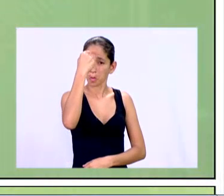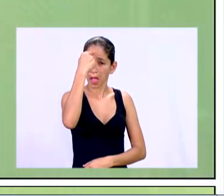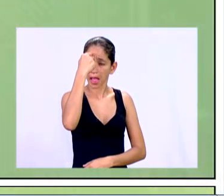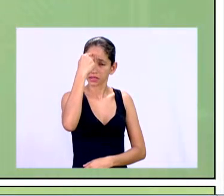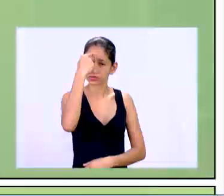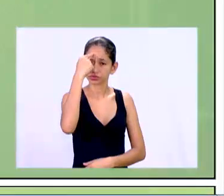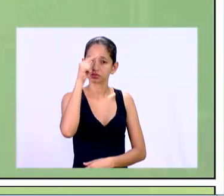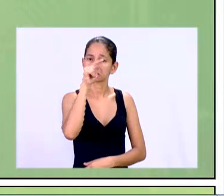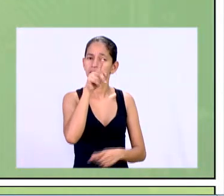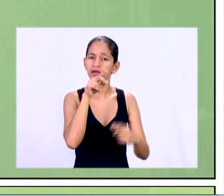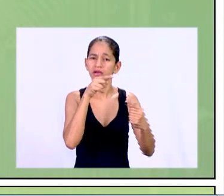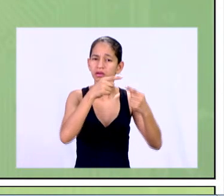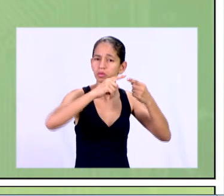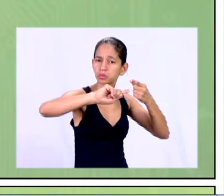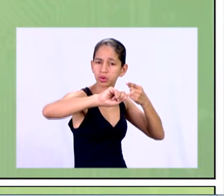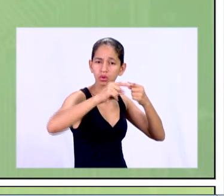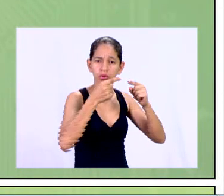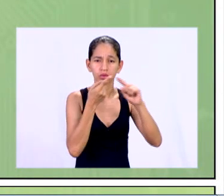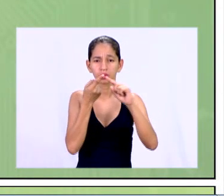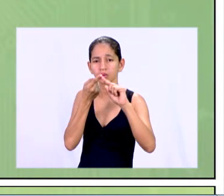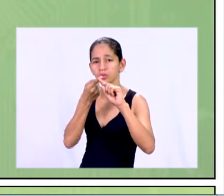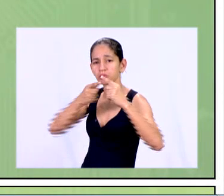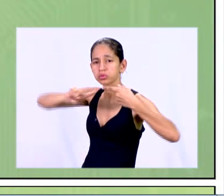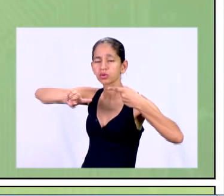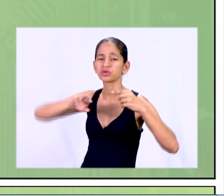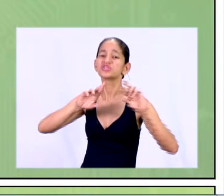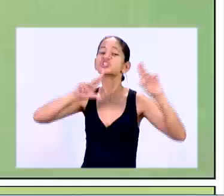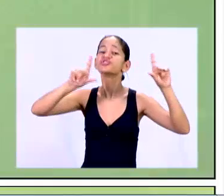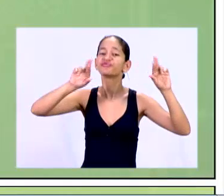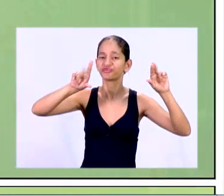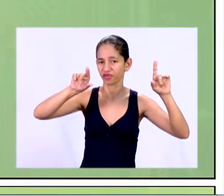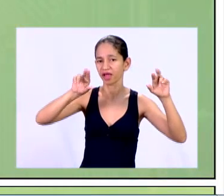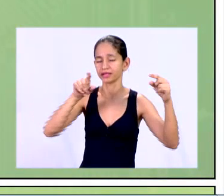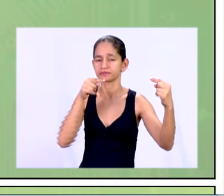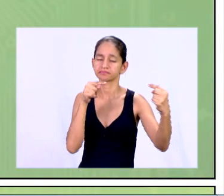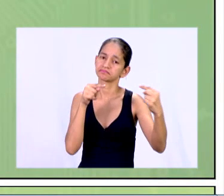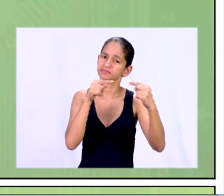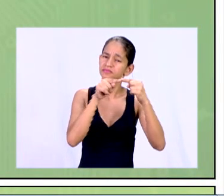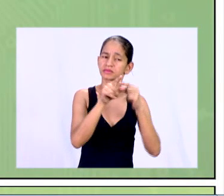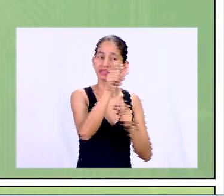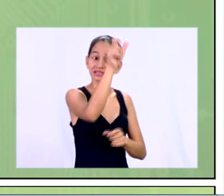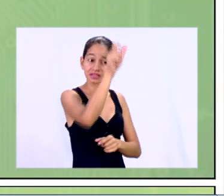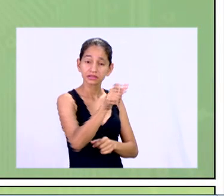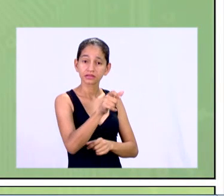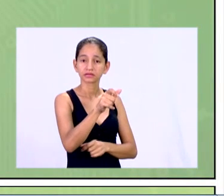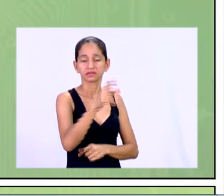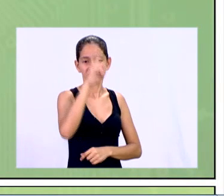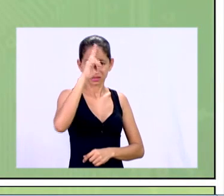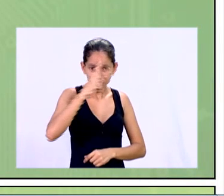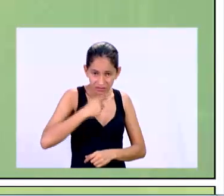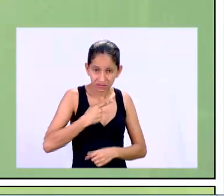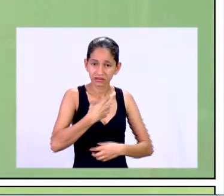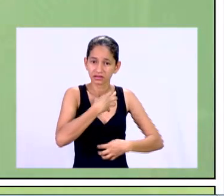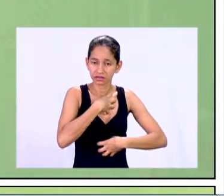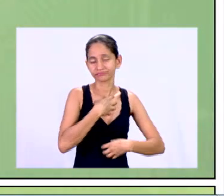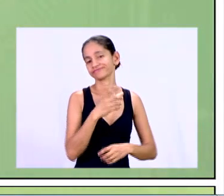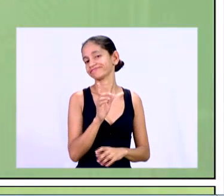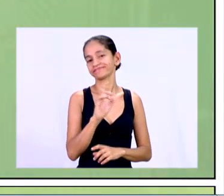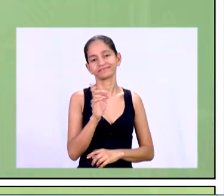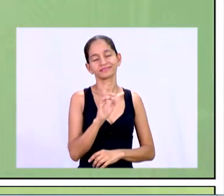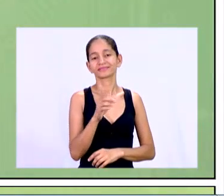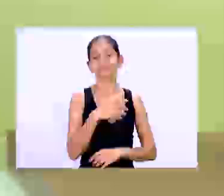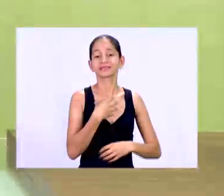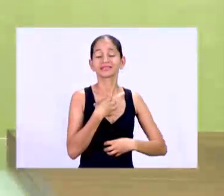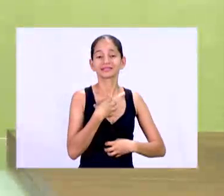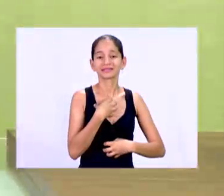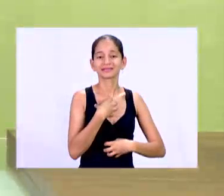vista. Precisamos entender o outro desde ele mesmo, desde sua autoridade. Essa